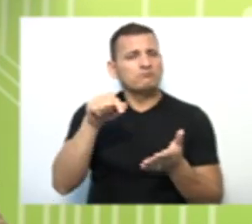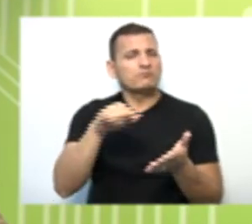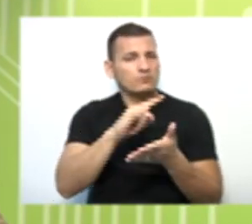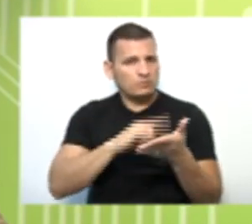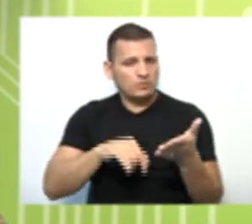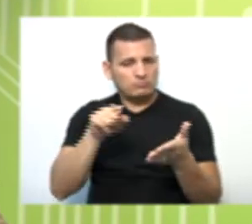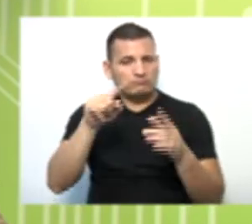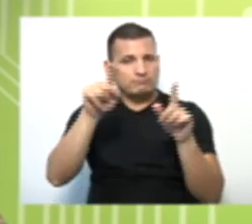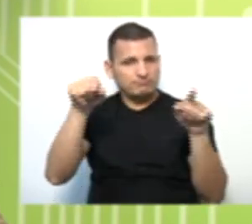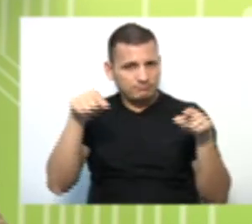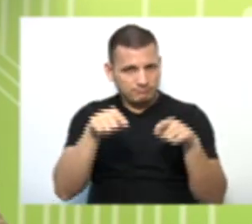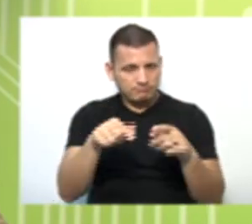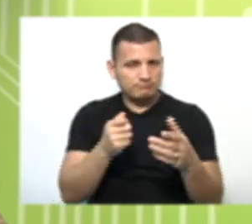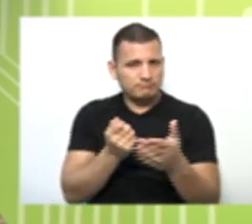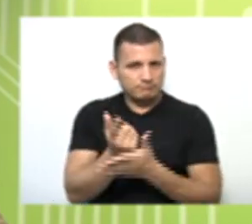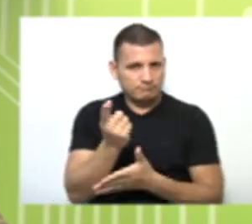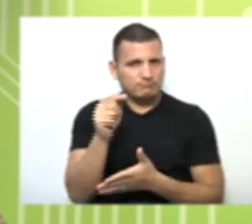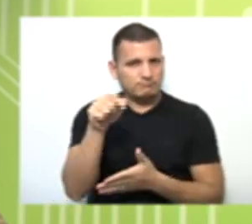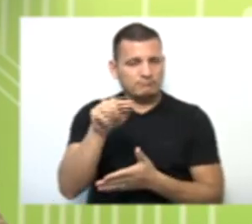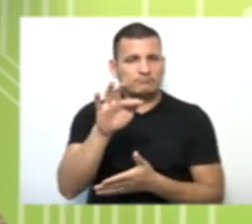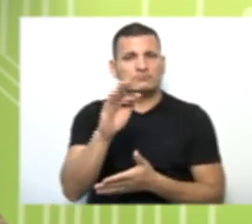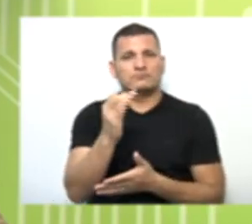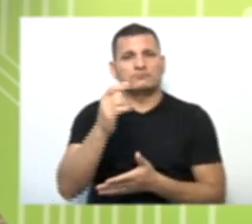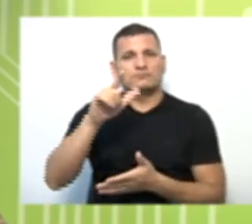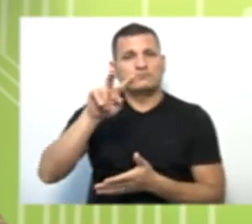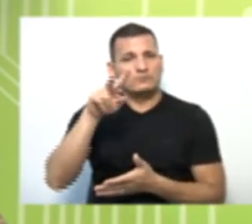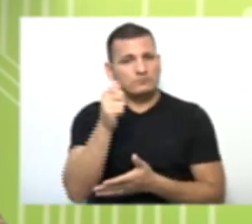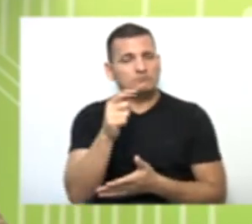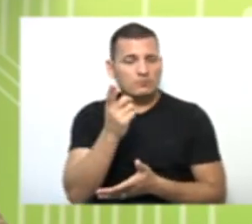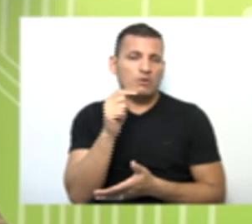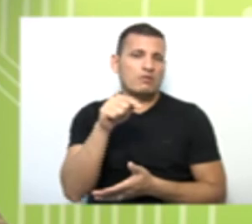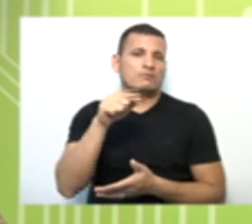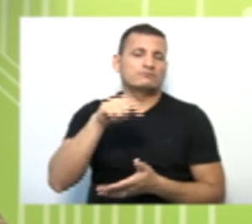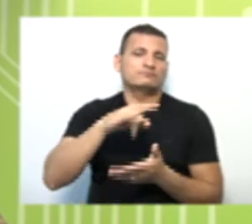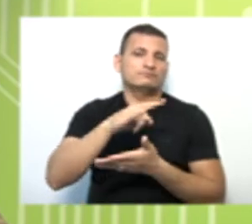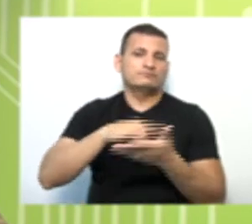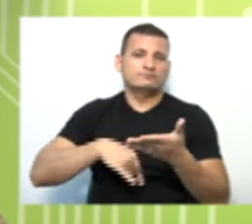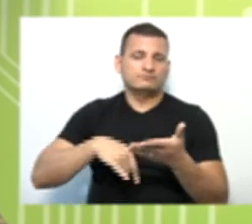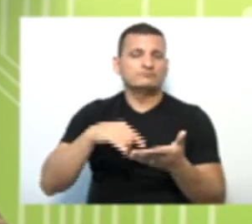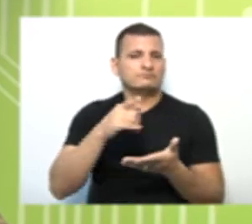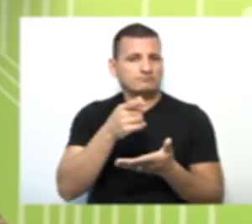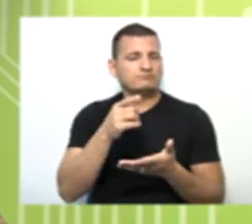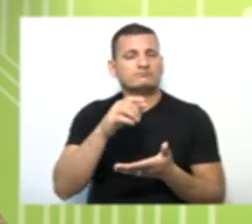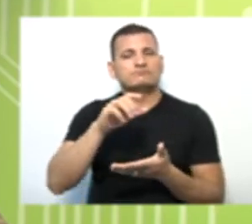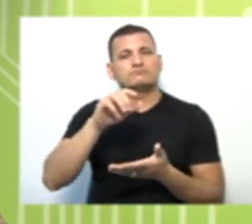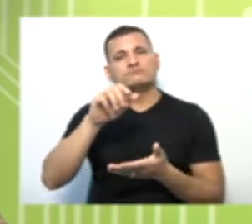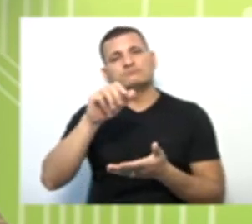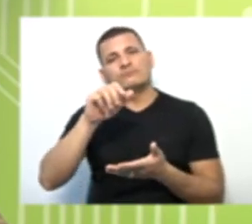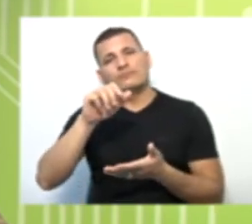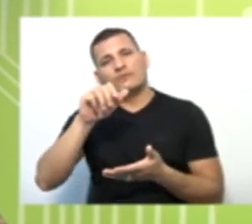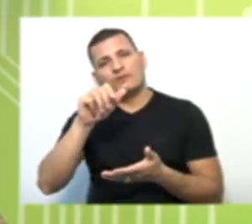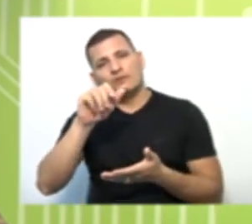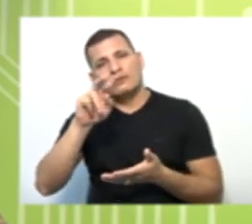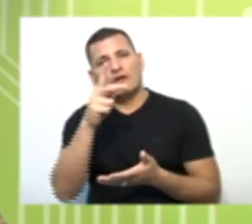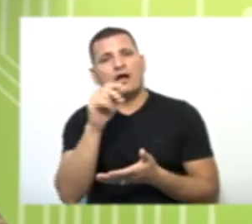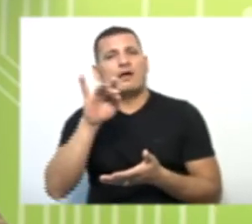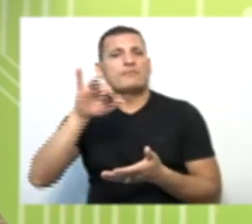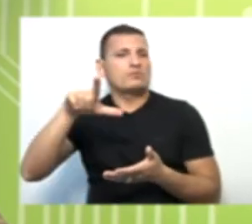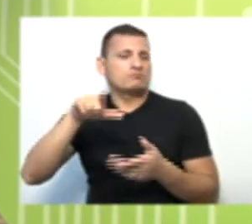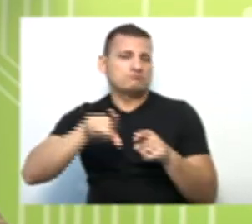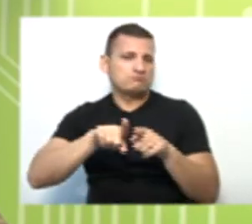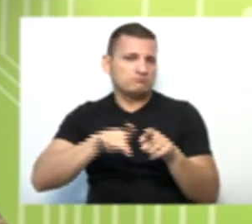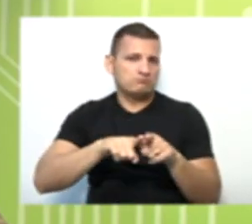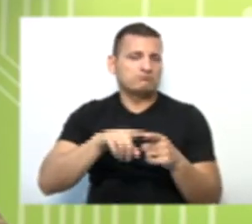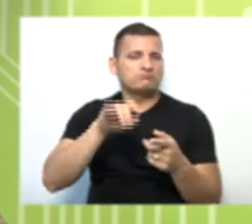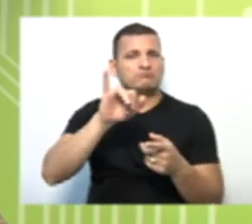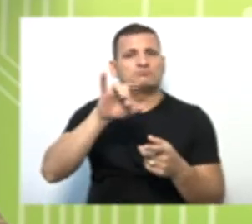desse funcionário, nessa folha de pagamento, é um documento hábil e idôneo que pode ser lançado